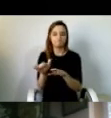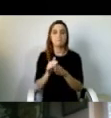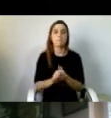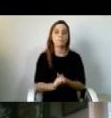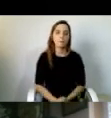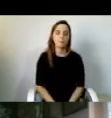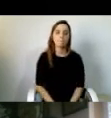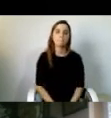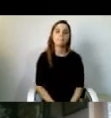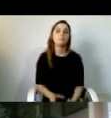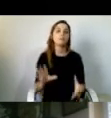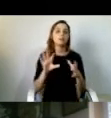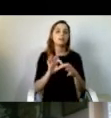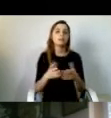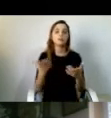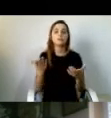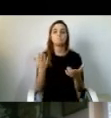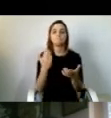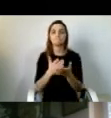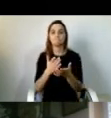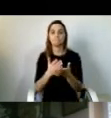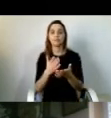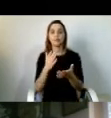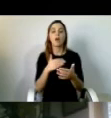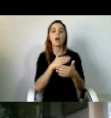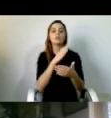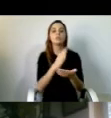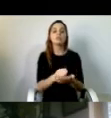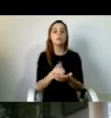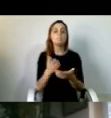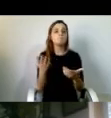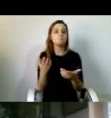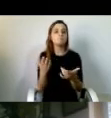Em termos de habilitações literárias, nós encontramos aqui